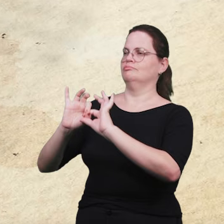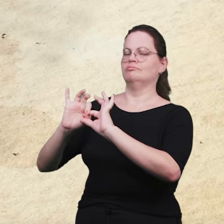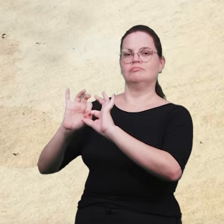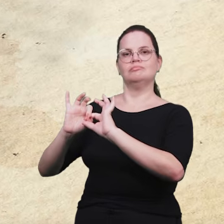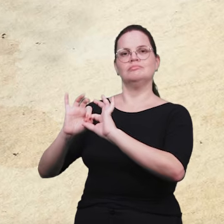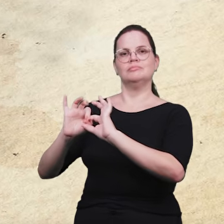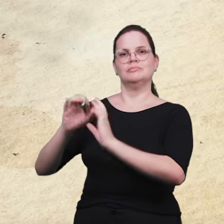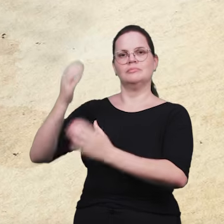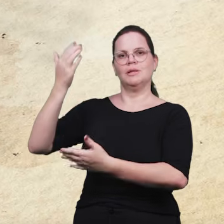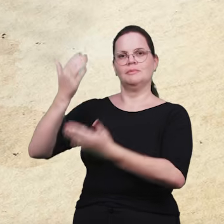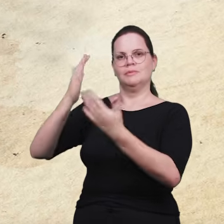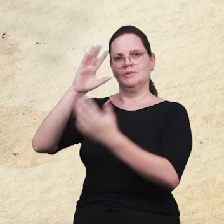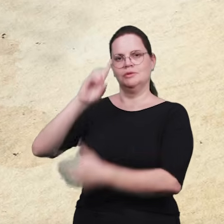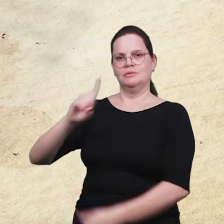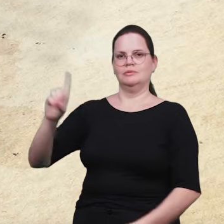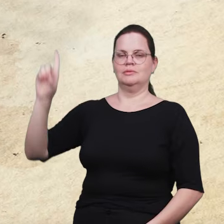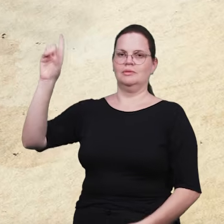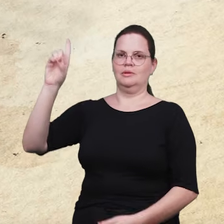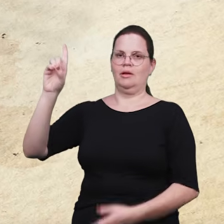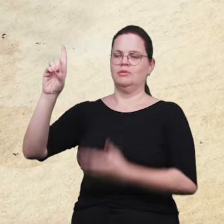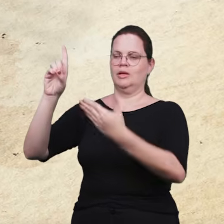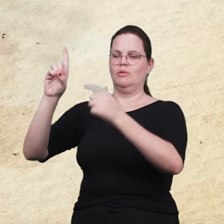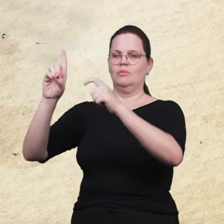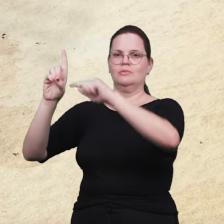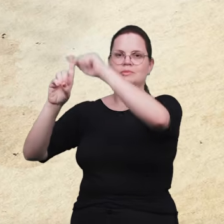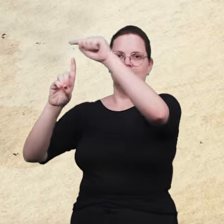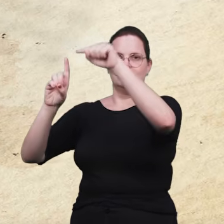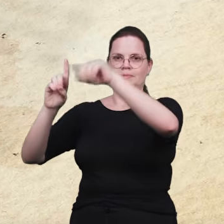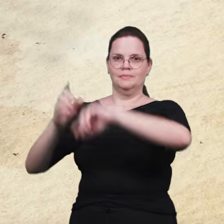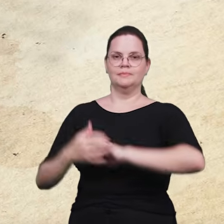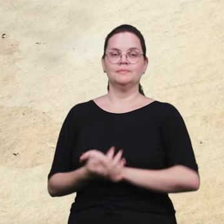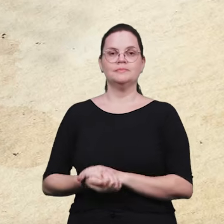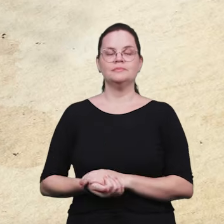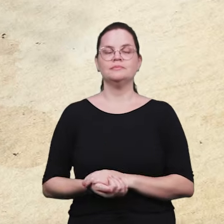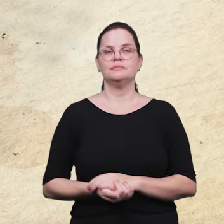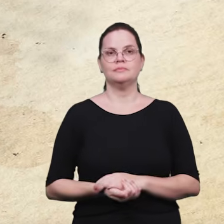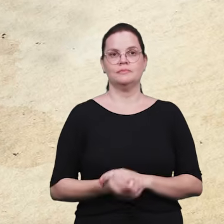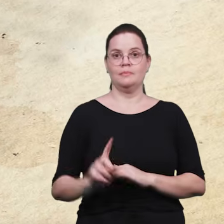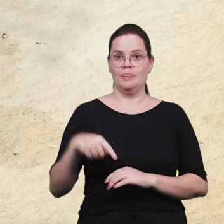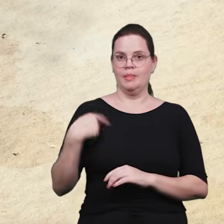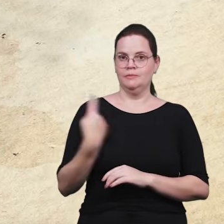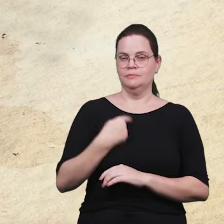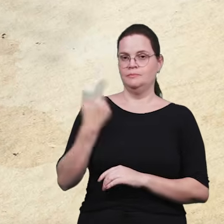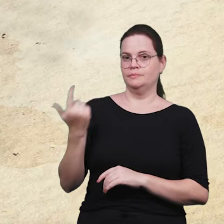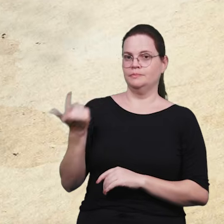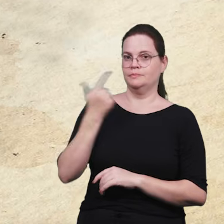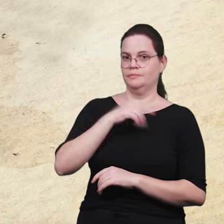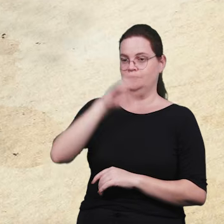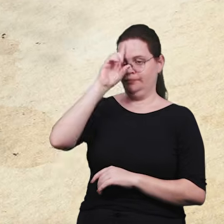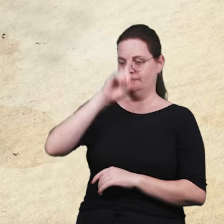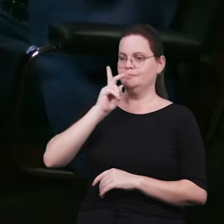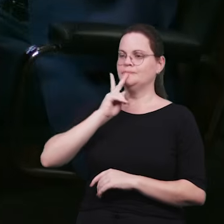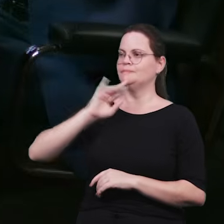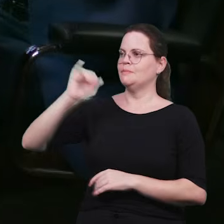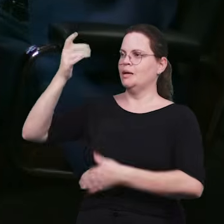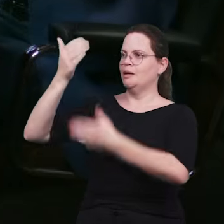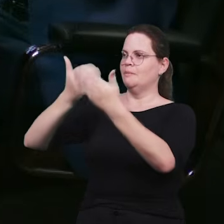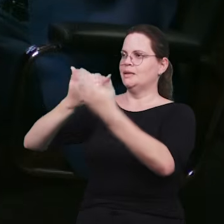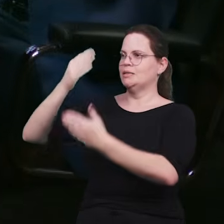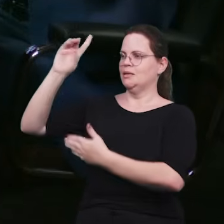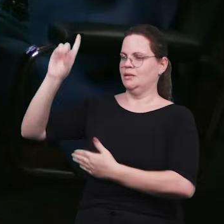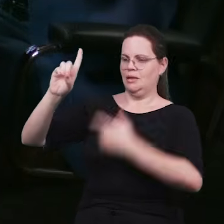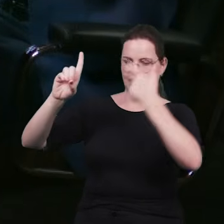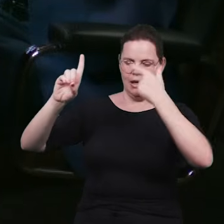Deus. de entrarmos no santuário. Então, nós entramos na presença do Pai